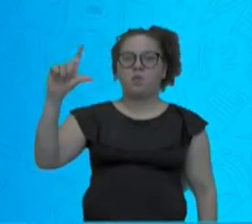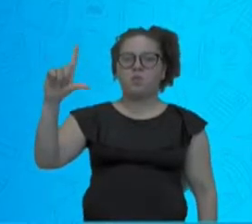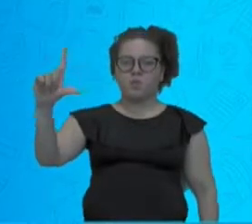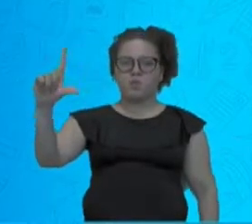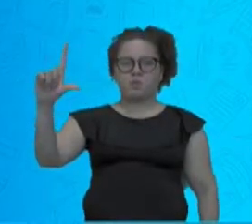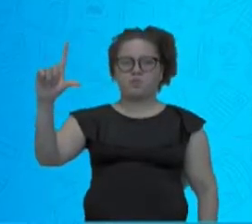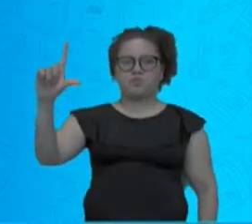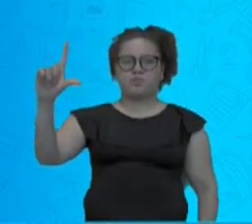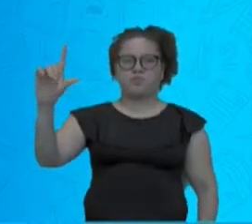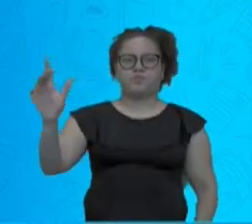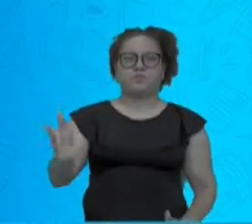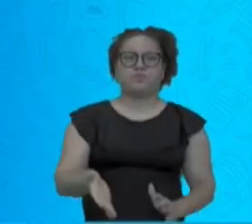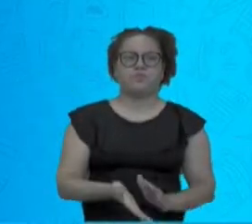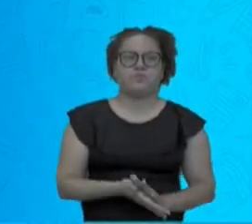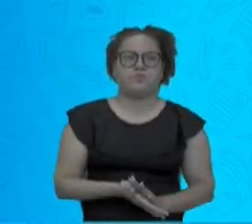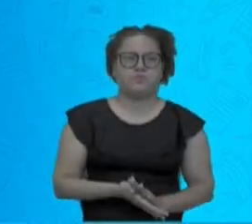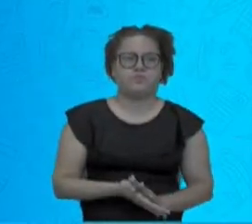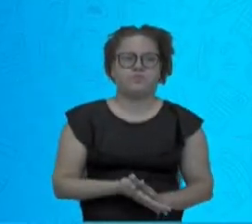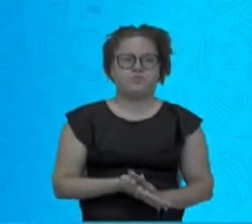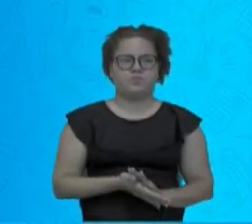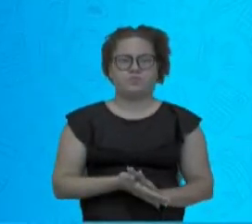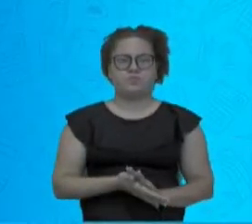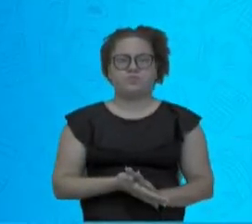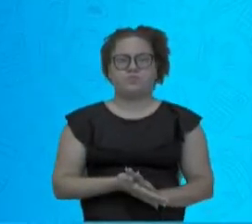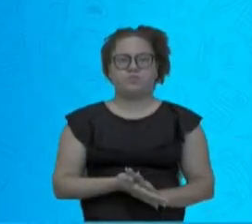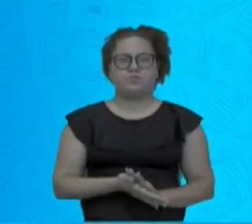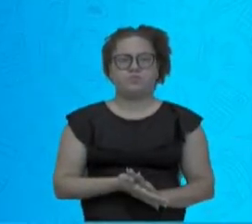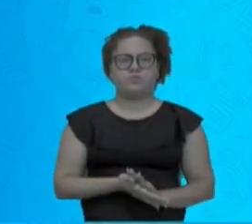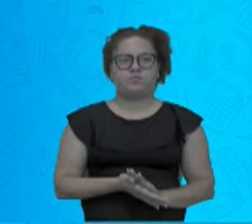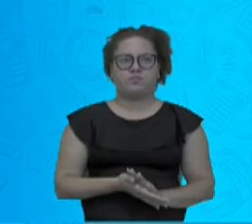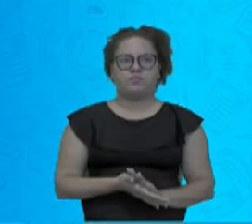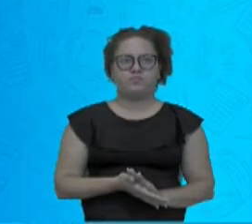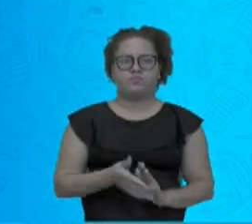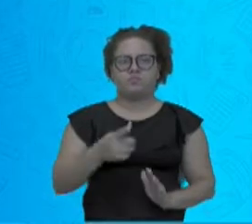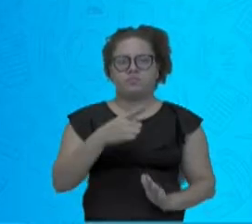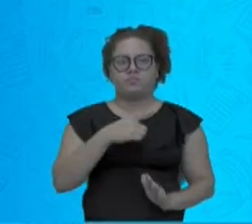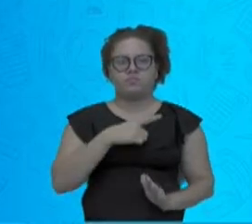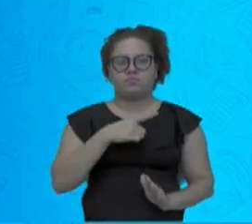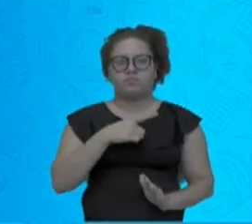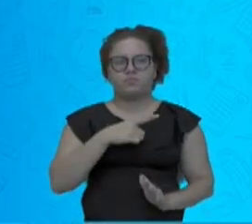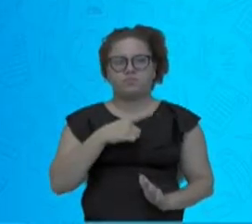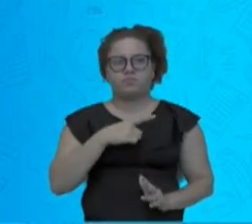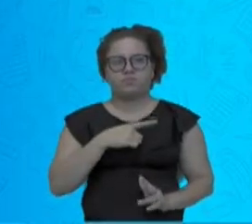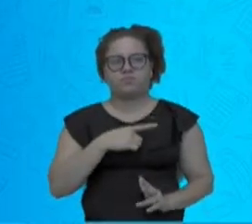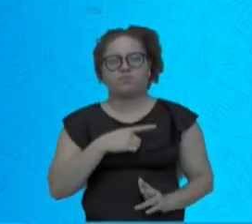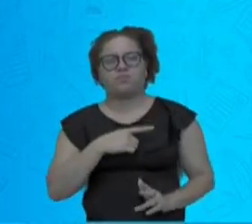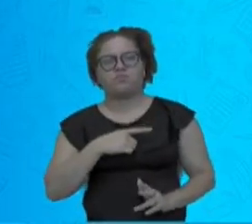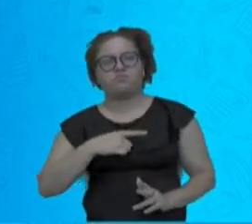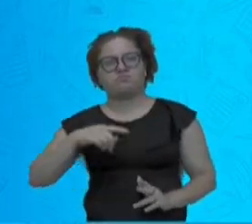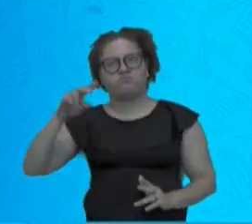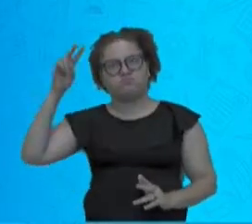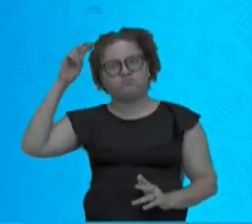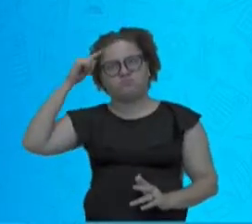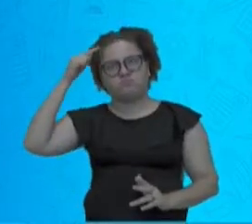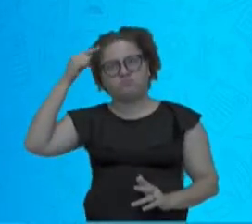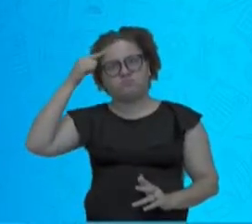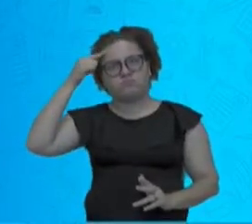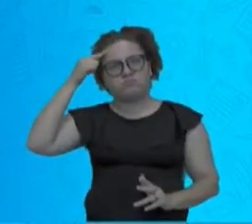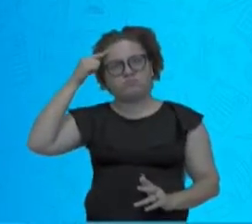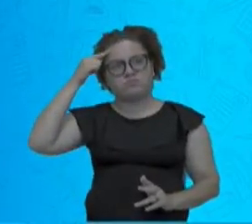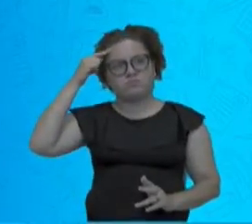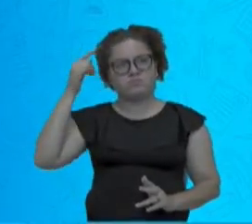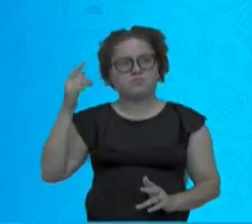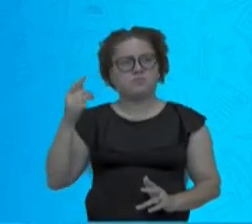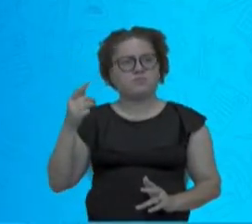Quando eu falo de clima equatorial, eu tenho que ter em mente o seguinte, opa,